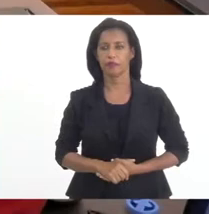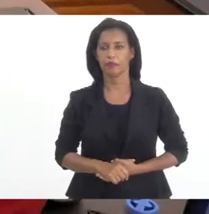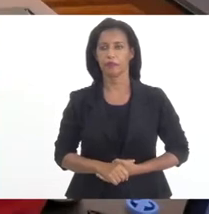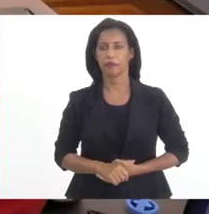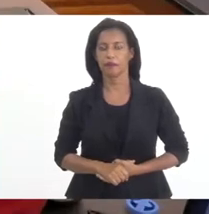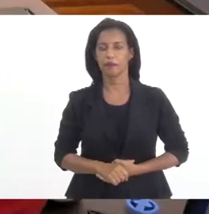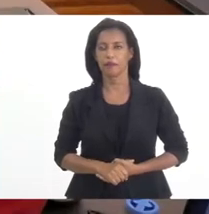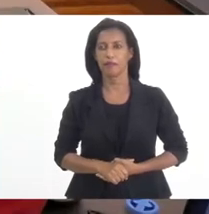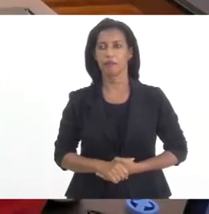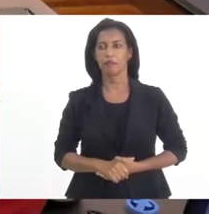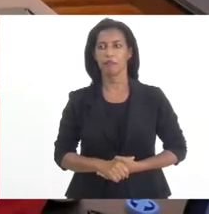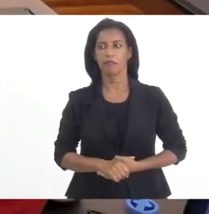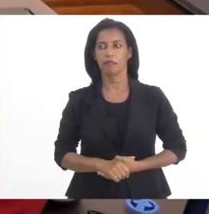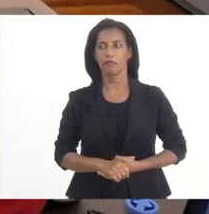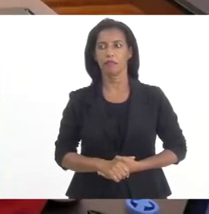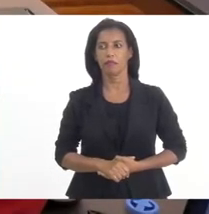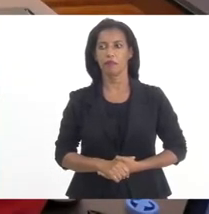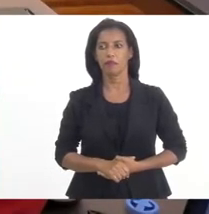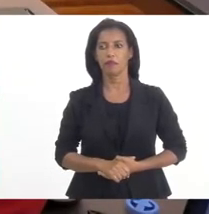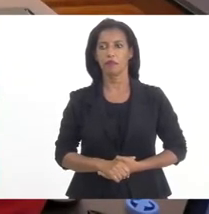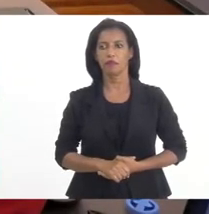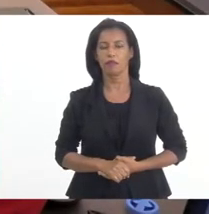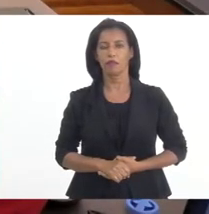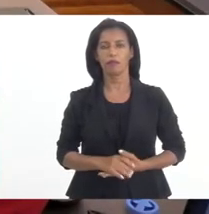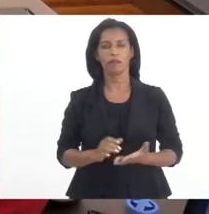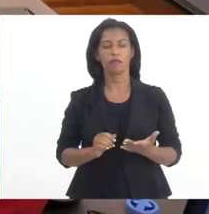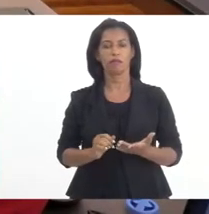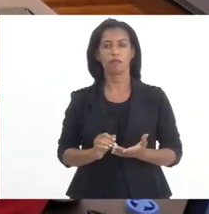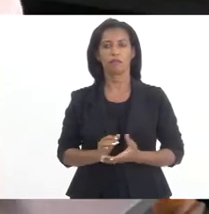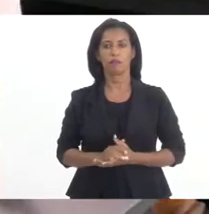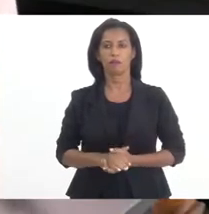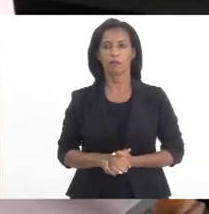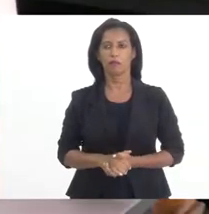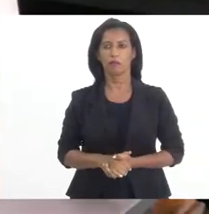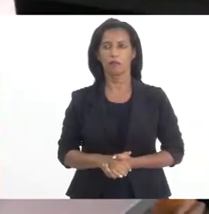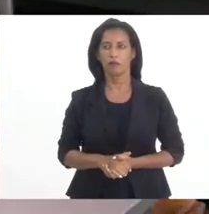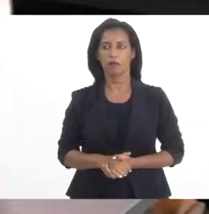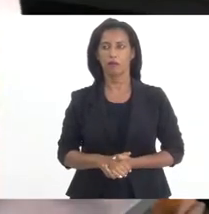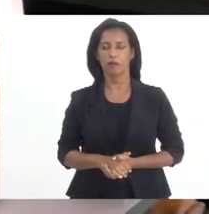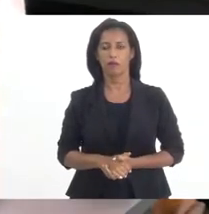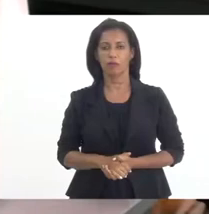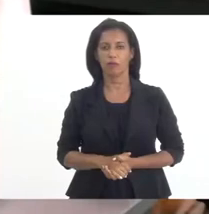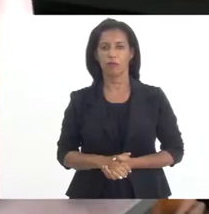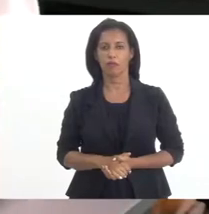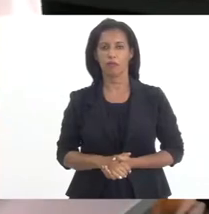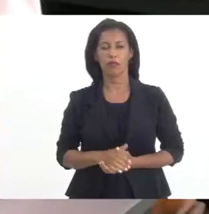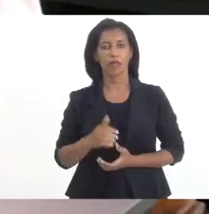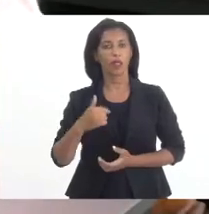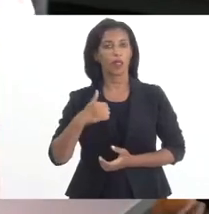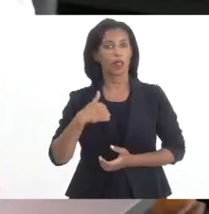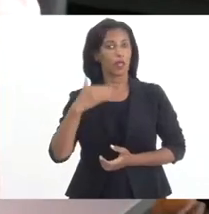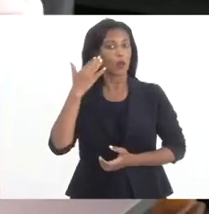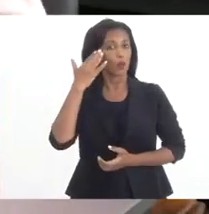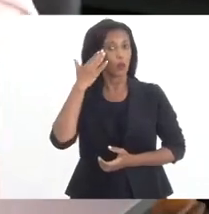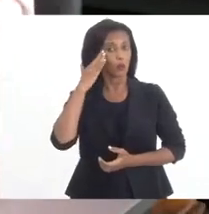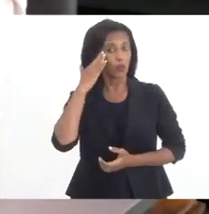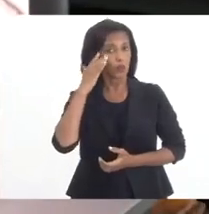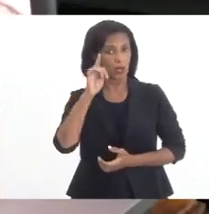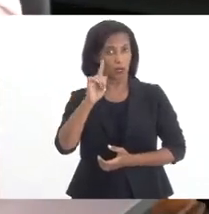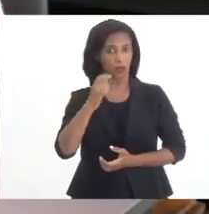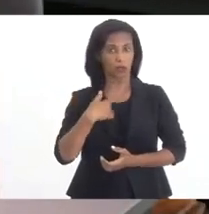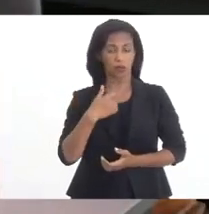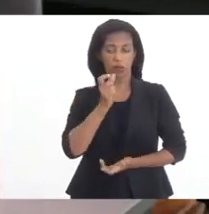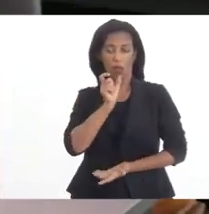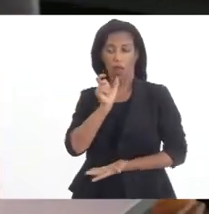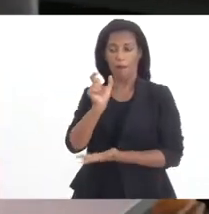É muito bem-vindo. Eu entendo que você não quis. Eu entendo que você não quis, né, ofender a